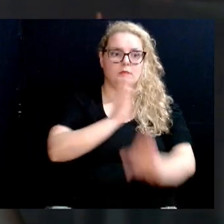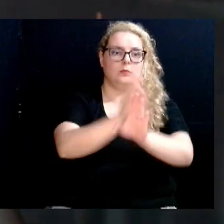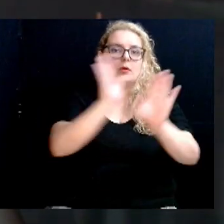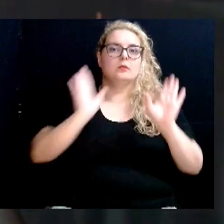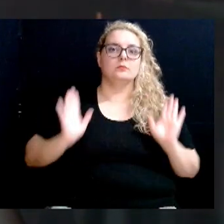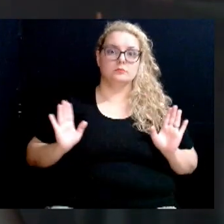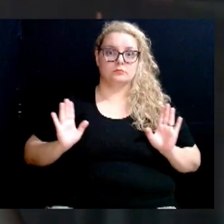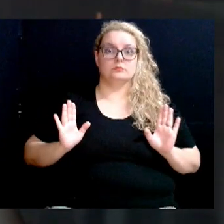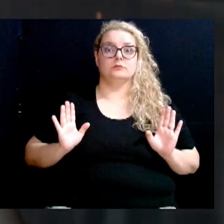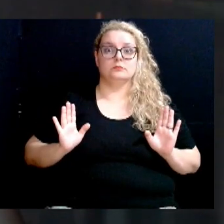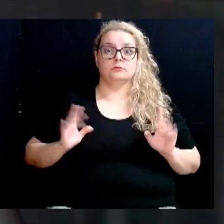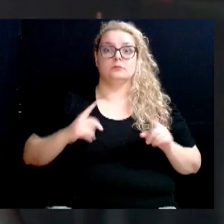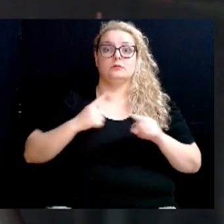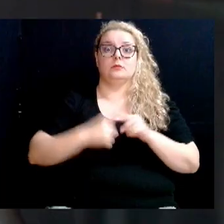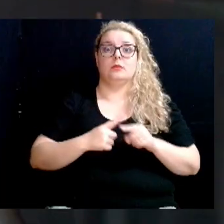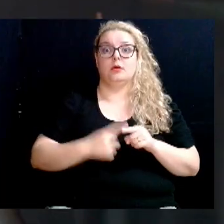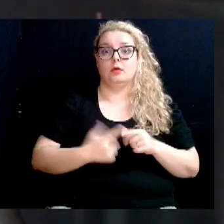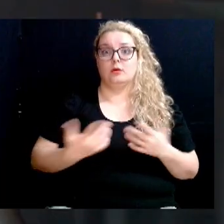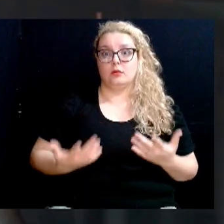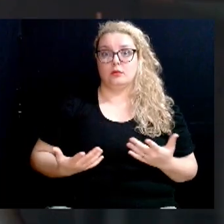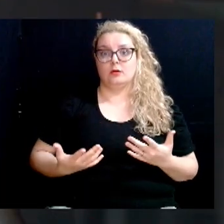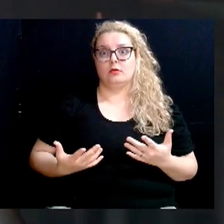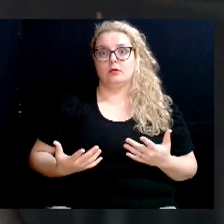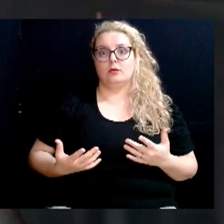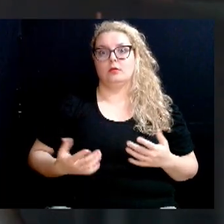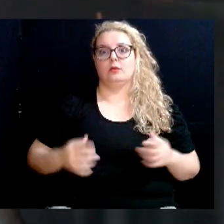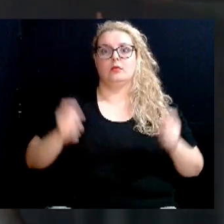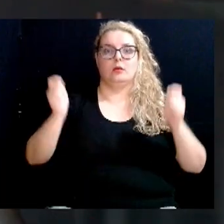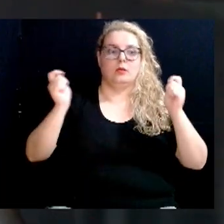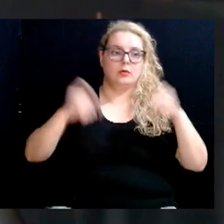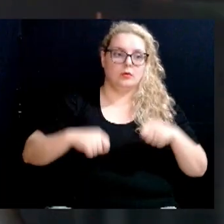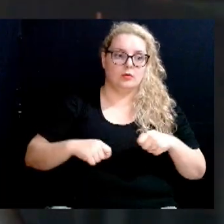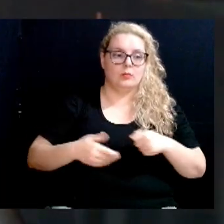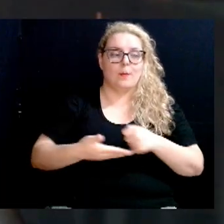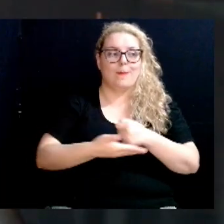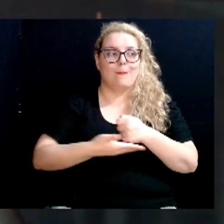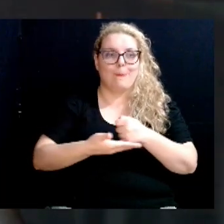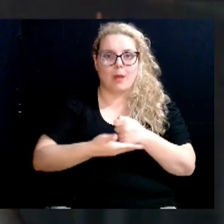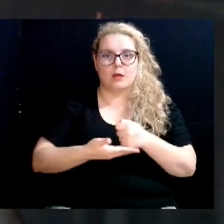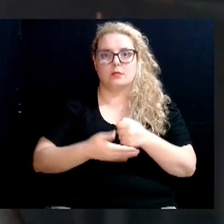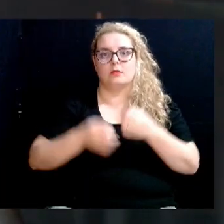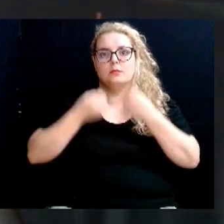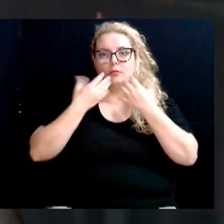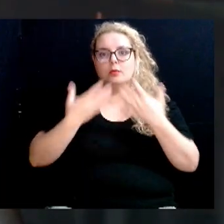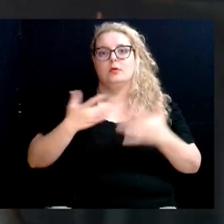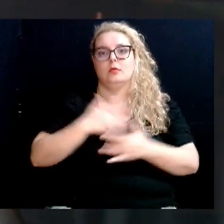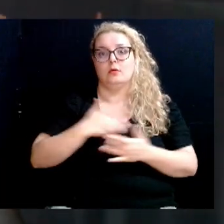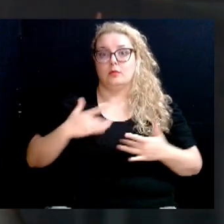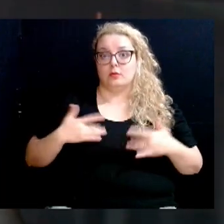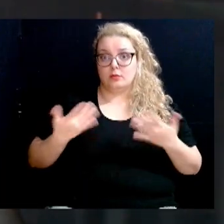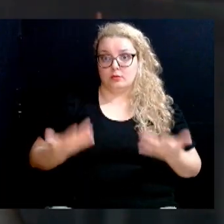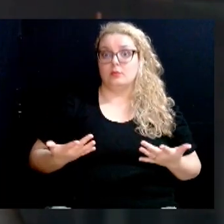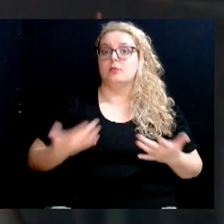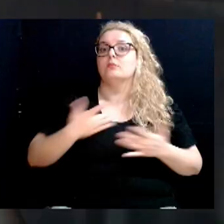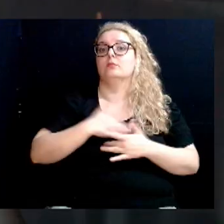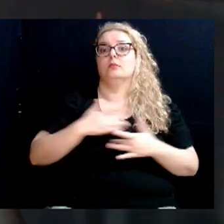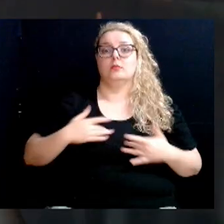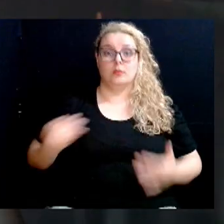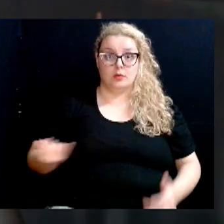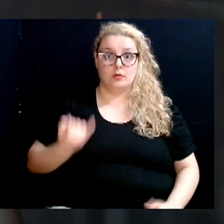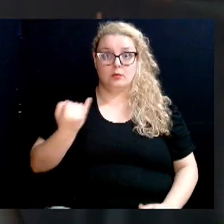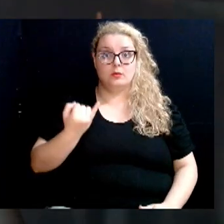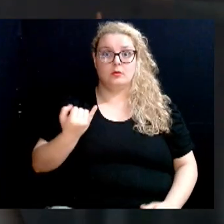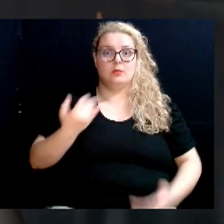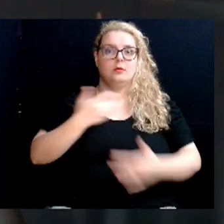Porque, gente, a questão é o suficientemente bom. A gente está falando aqui de saudável, de fato a saúde ela é muito importante, só que saúde não é ausência